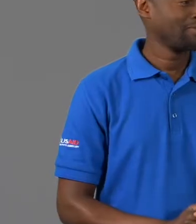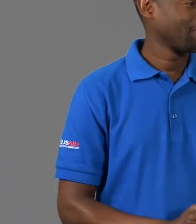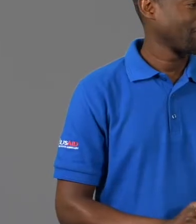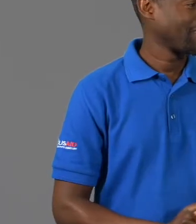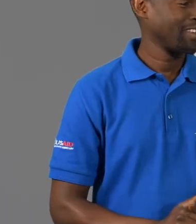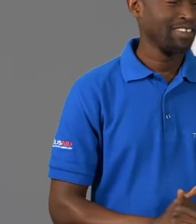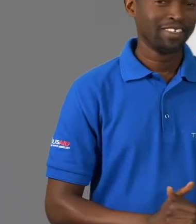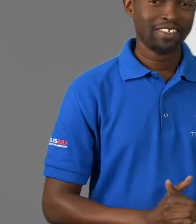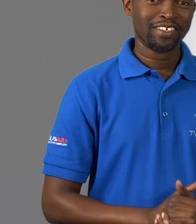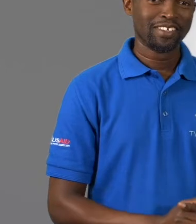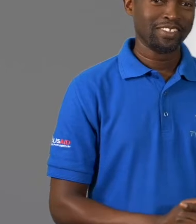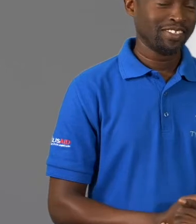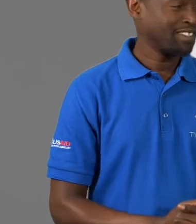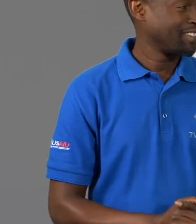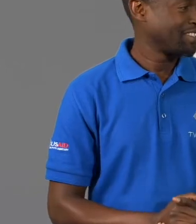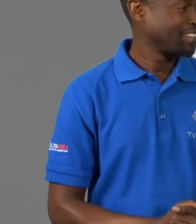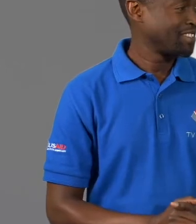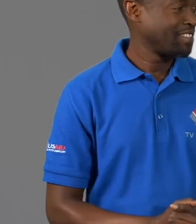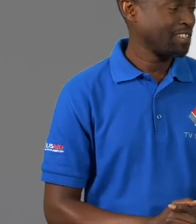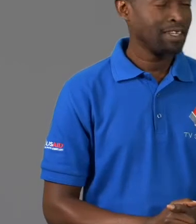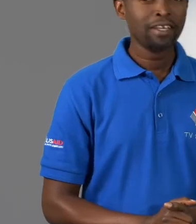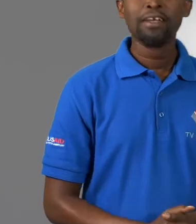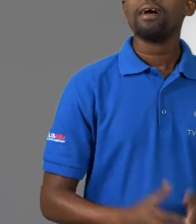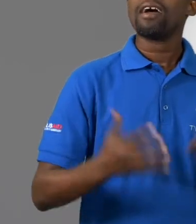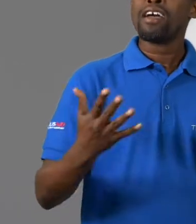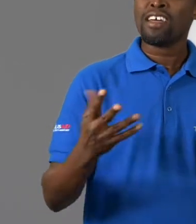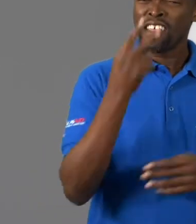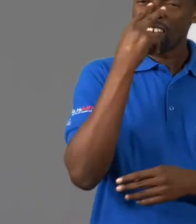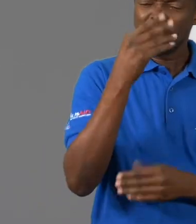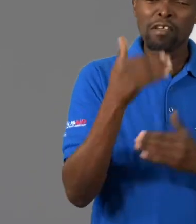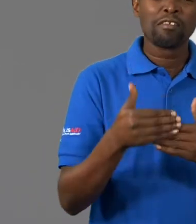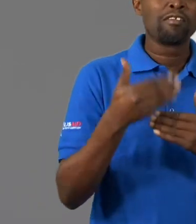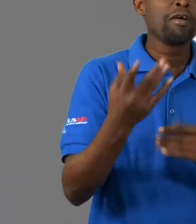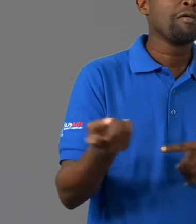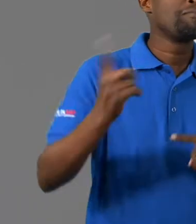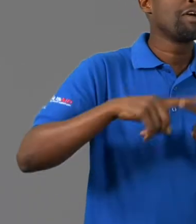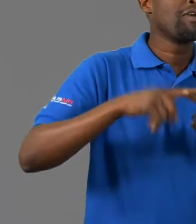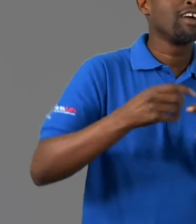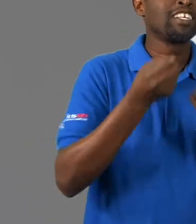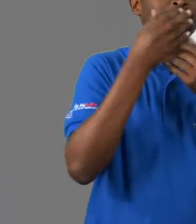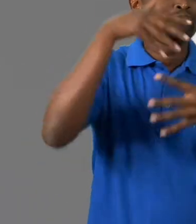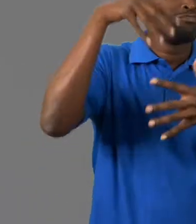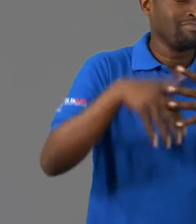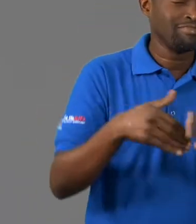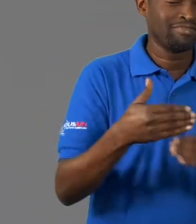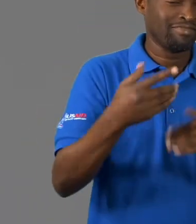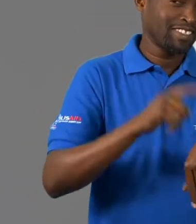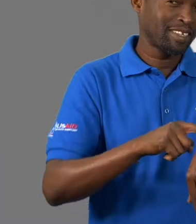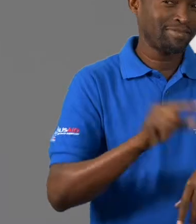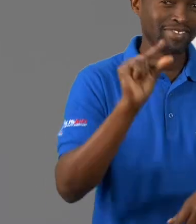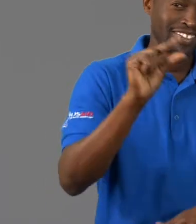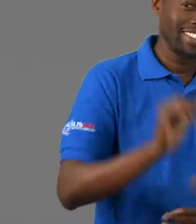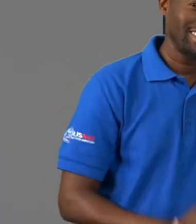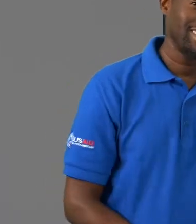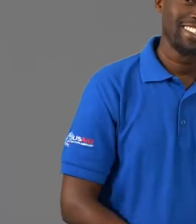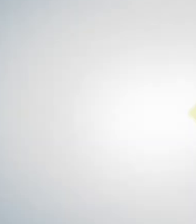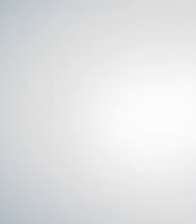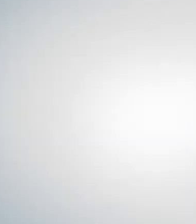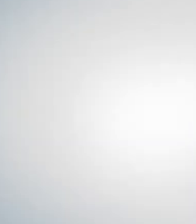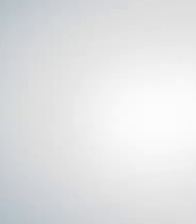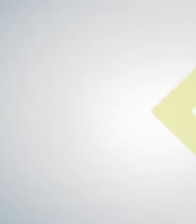Você está a assistir o programa da TV Surdo. Veja estas e outras informações nos próximos minutos.